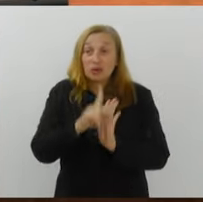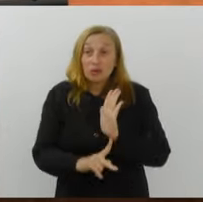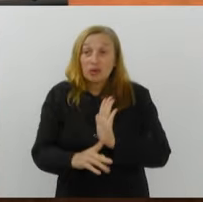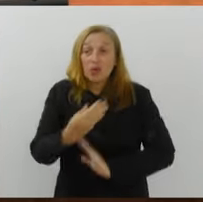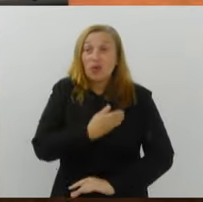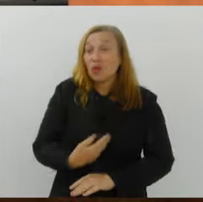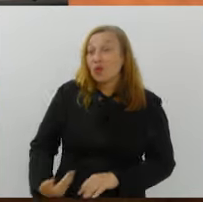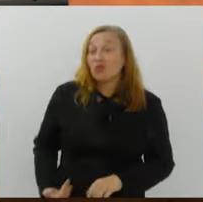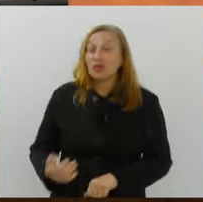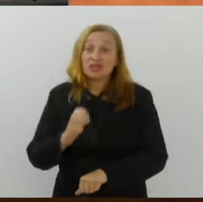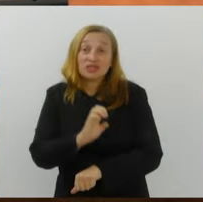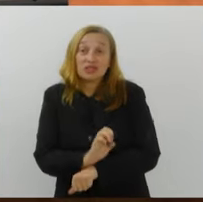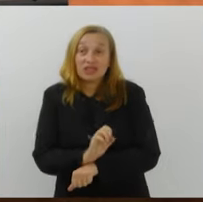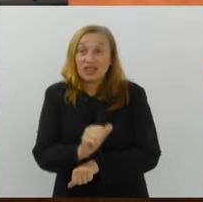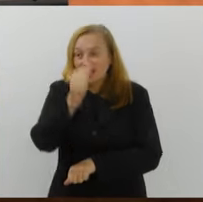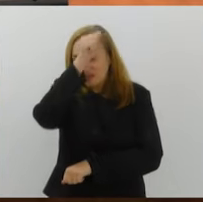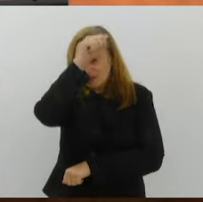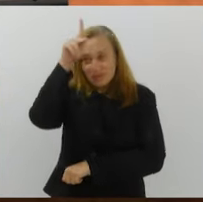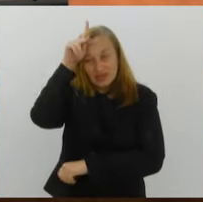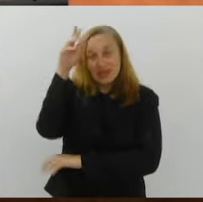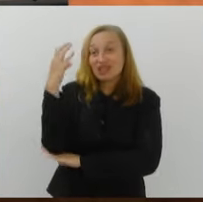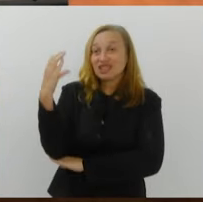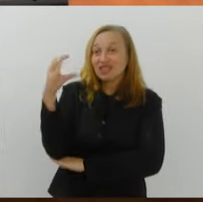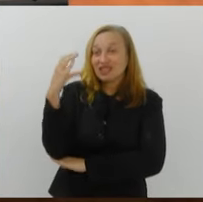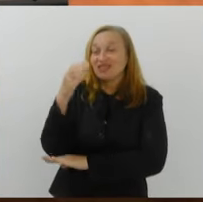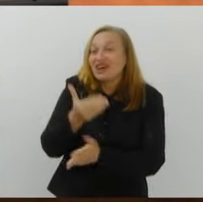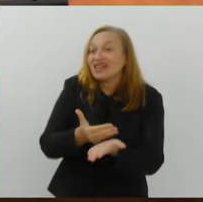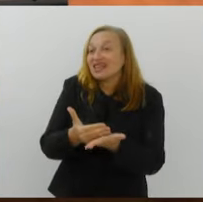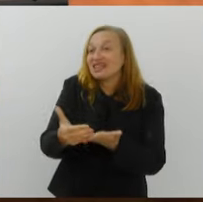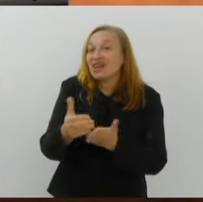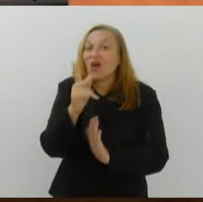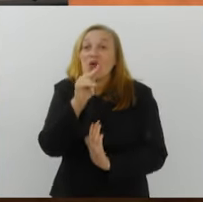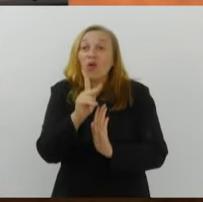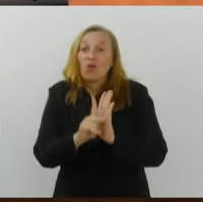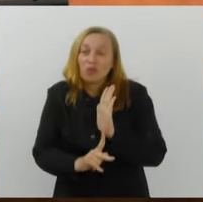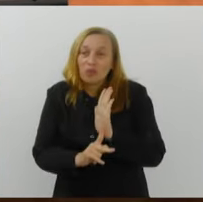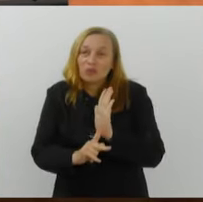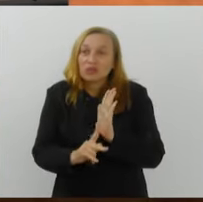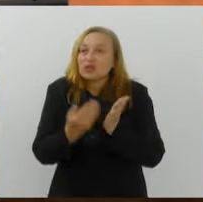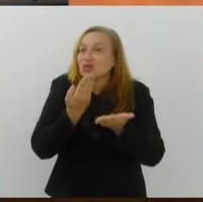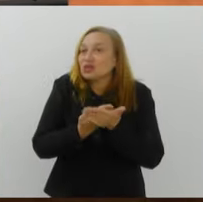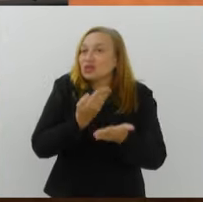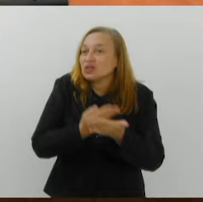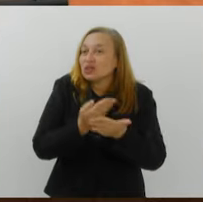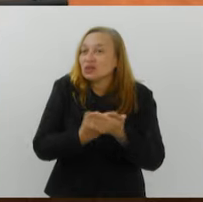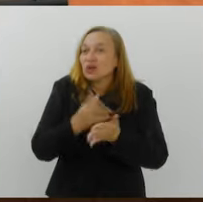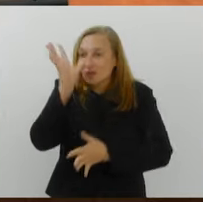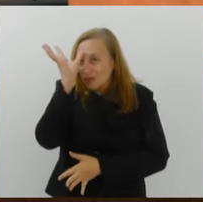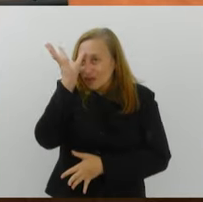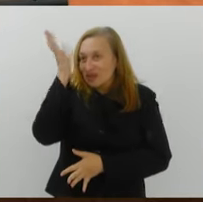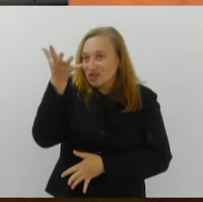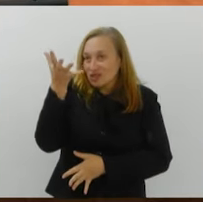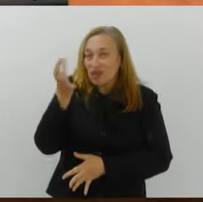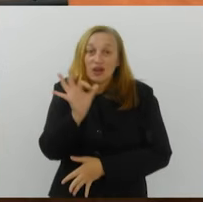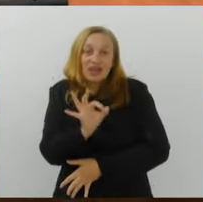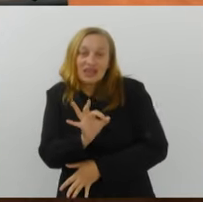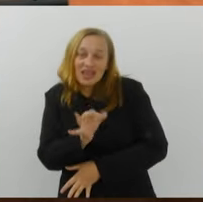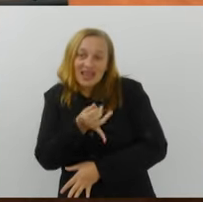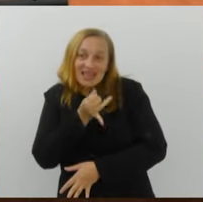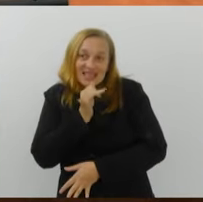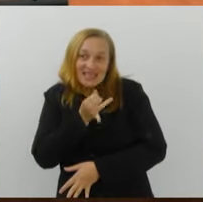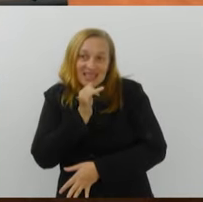do Estado e com a Prefeitura de Niterói, que vai iniciar o projeto e os estudos para resolver em definitivo, por exemplo,